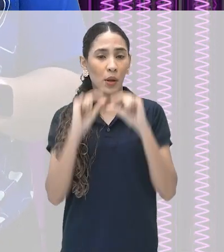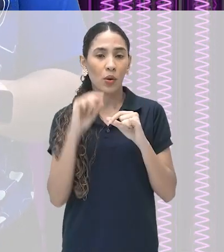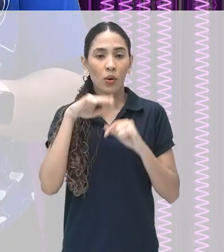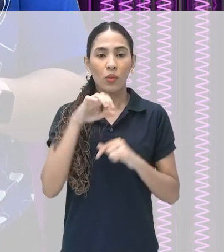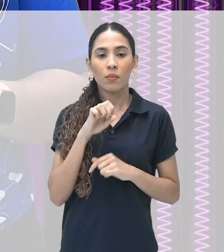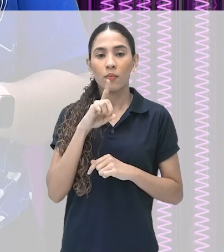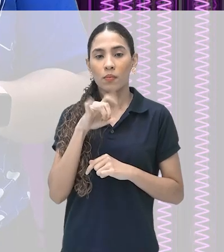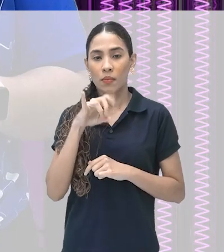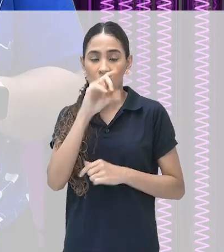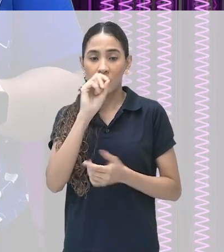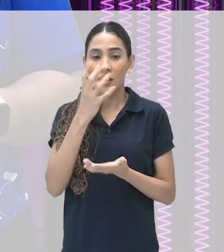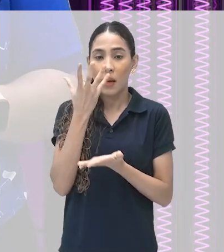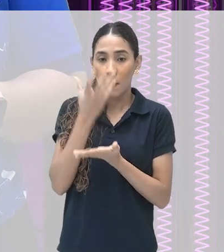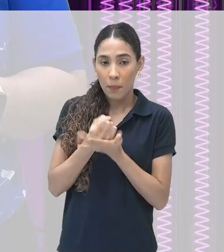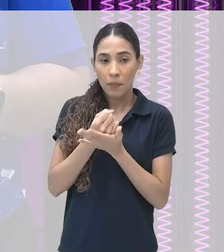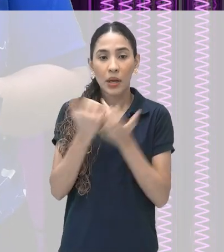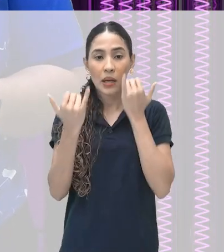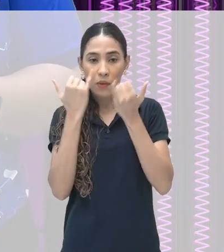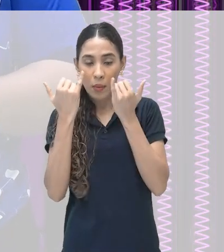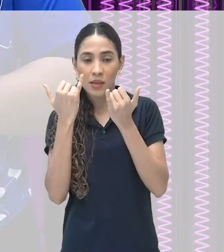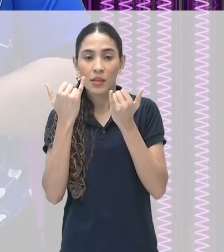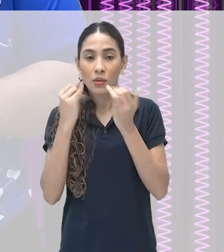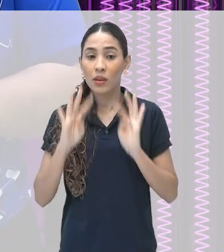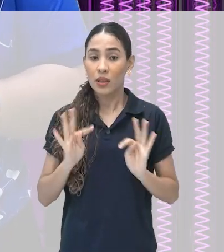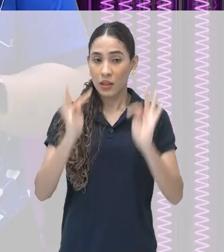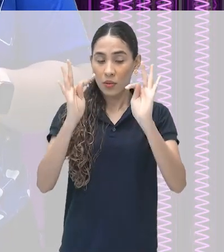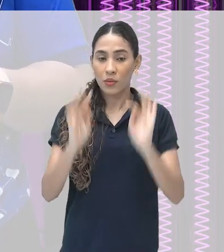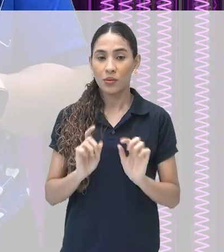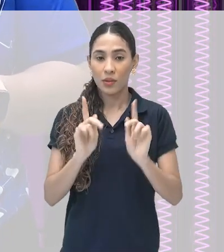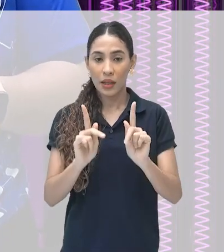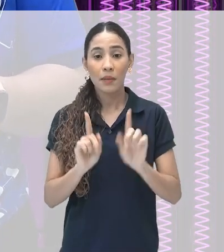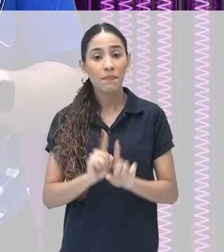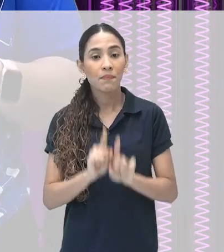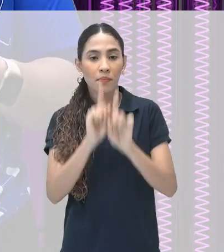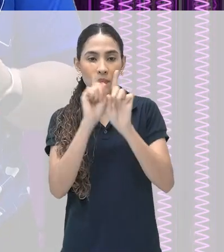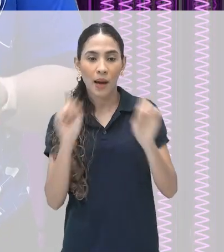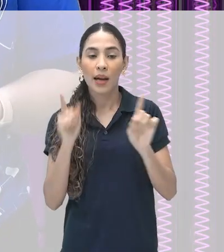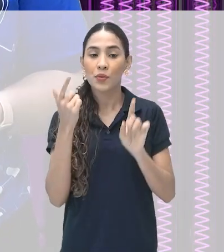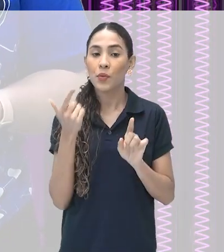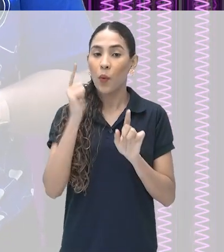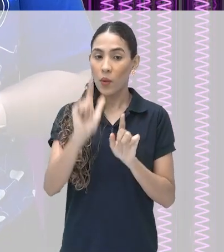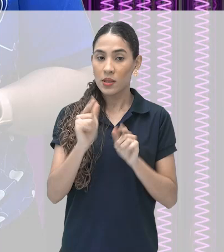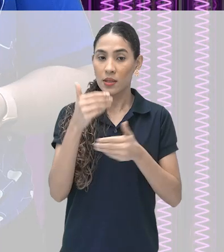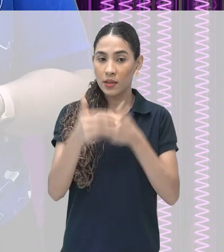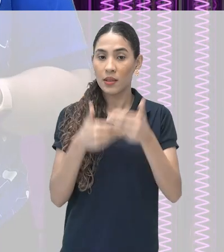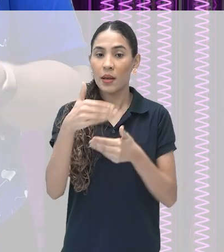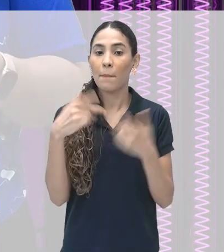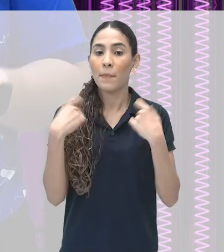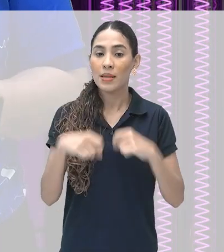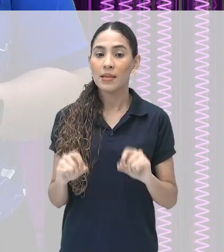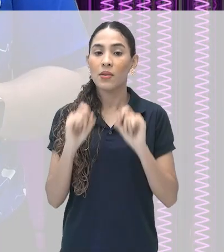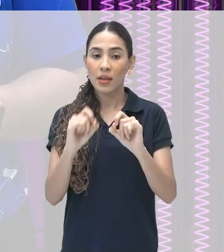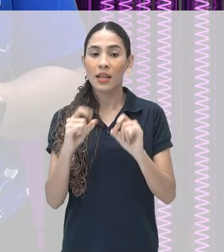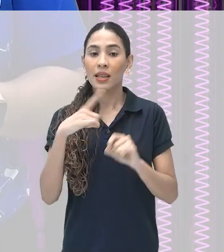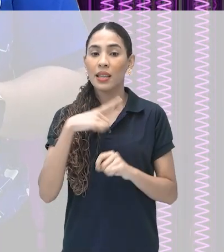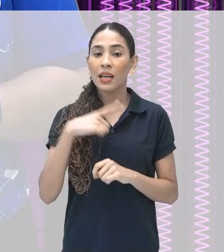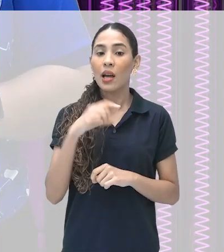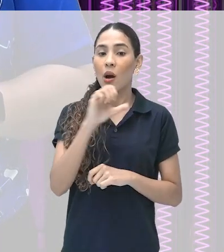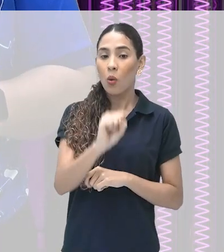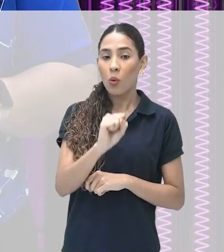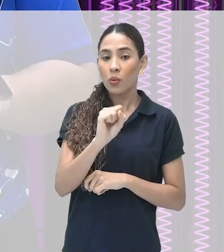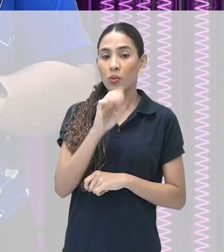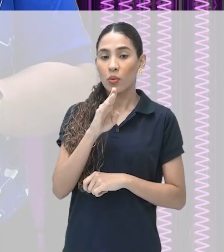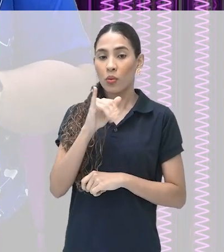de armazenamento de uma informação digital. Tá bom? Contudo, para ser processado, são necessários 8